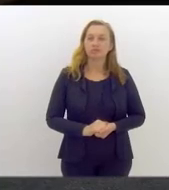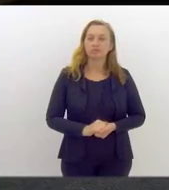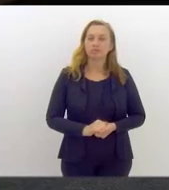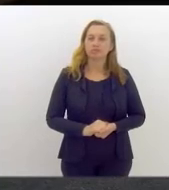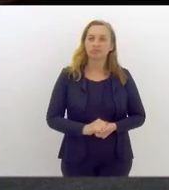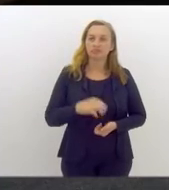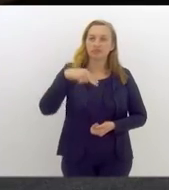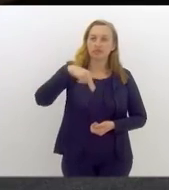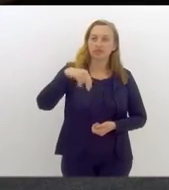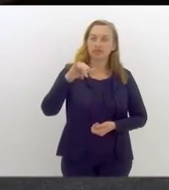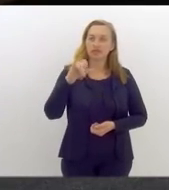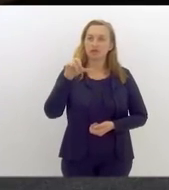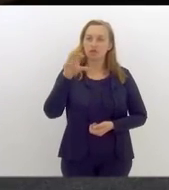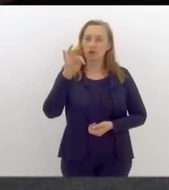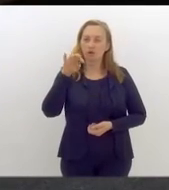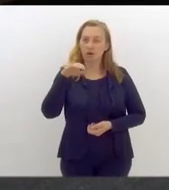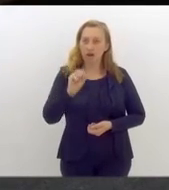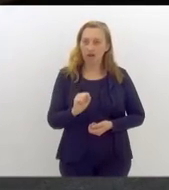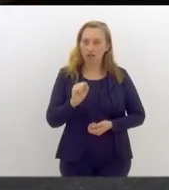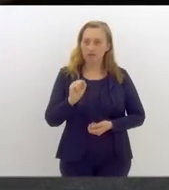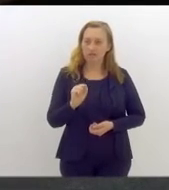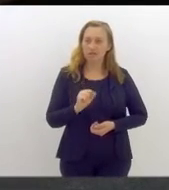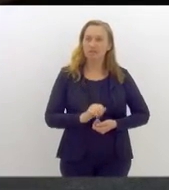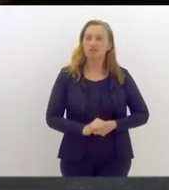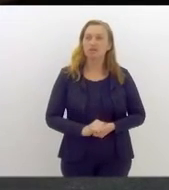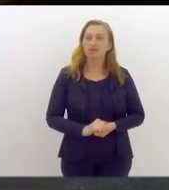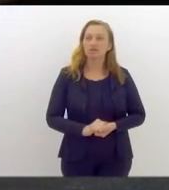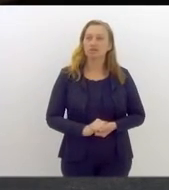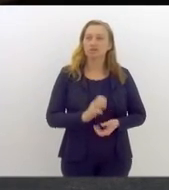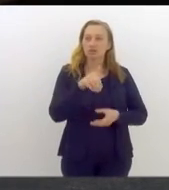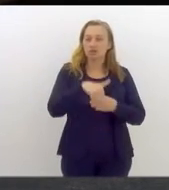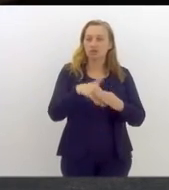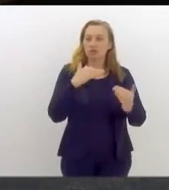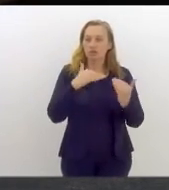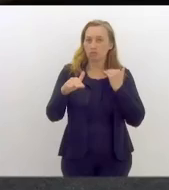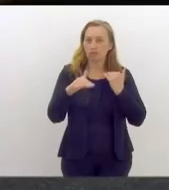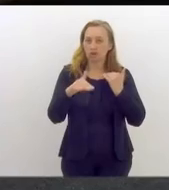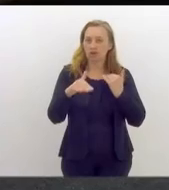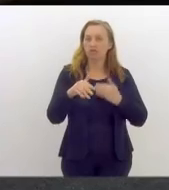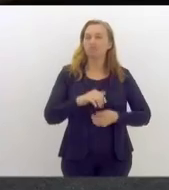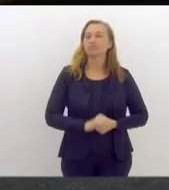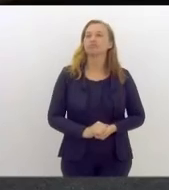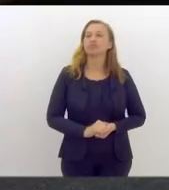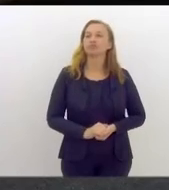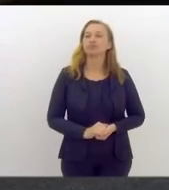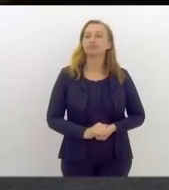para Nicolas Ferreira de Oliveira. Voto contrário.